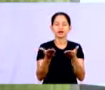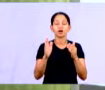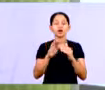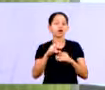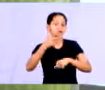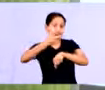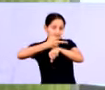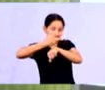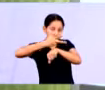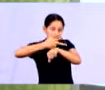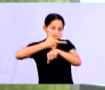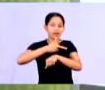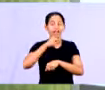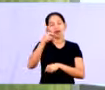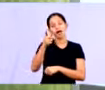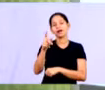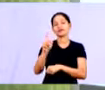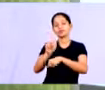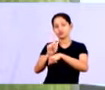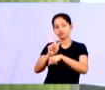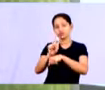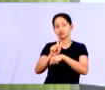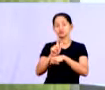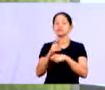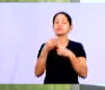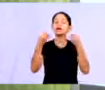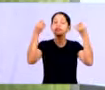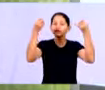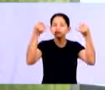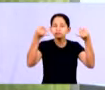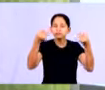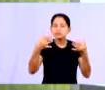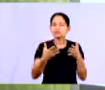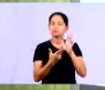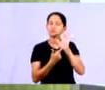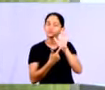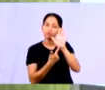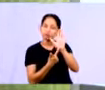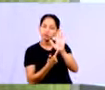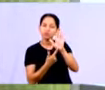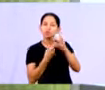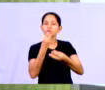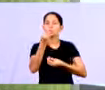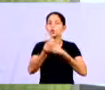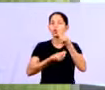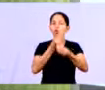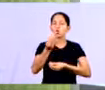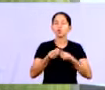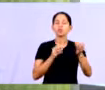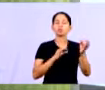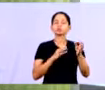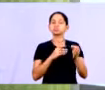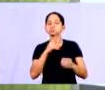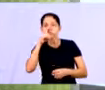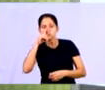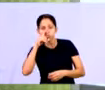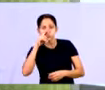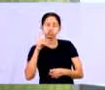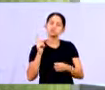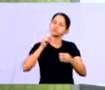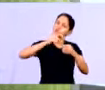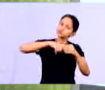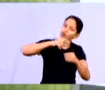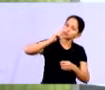de Igor Santana, né? Ele estava mensurando e mostrando a importância e como funciona todo esse processo de risco, retorno e